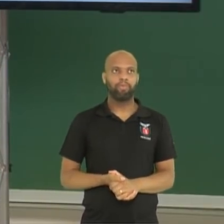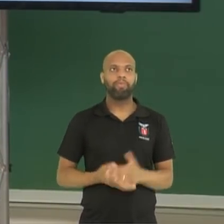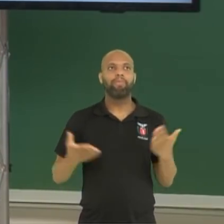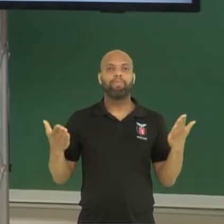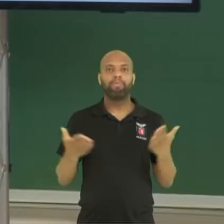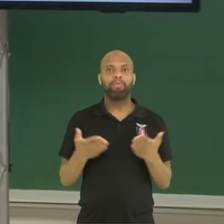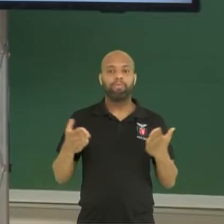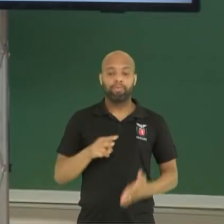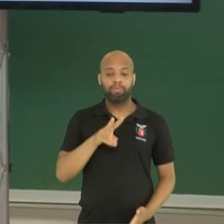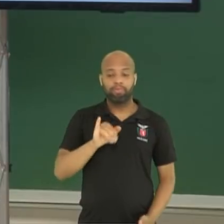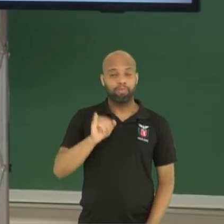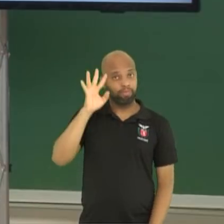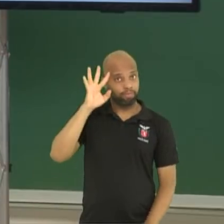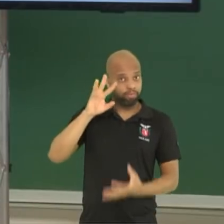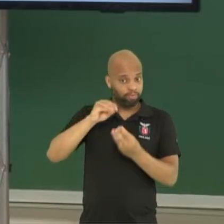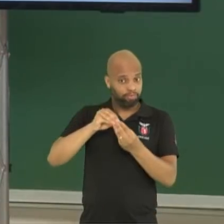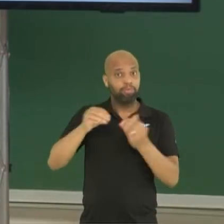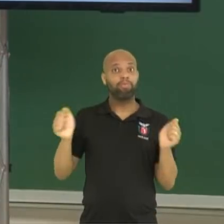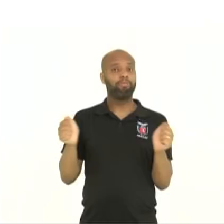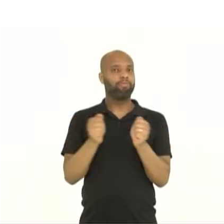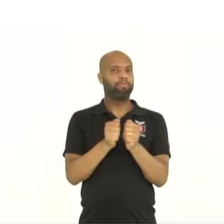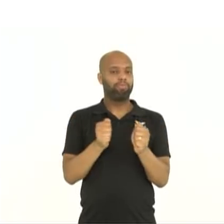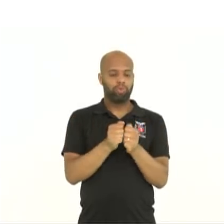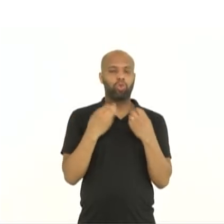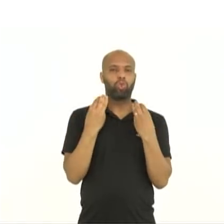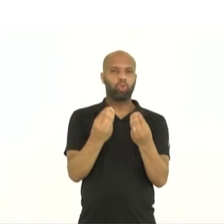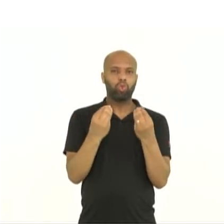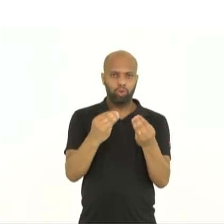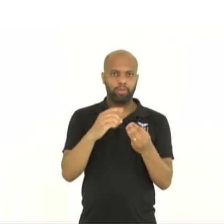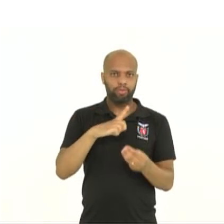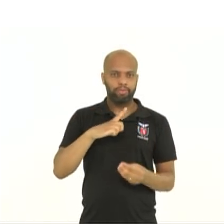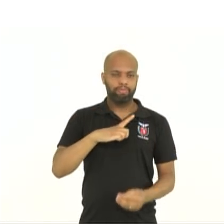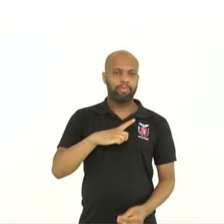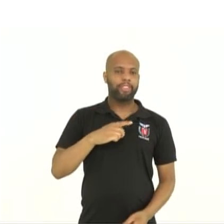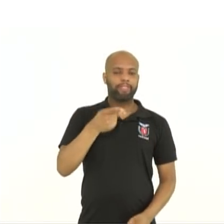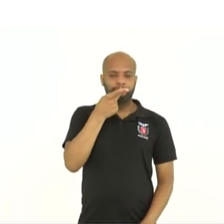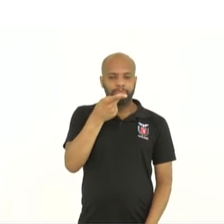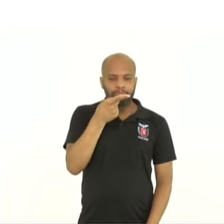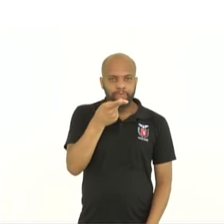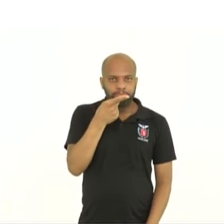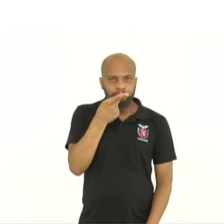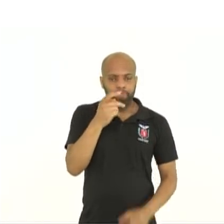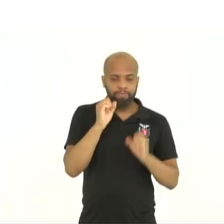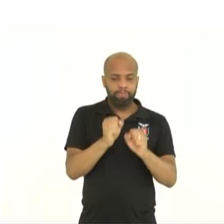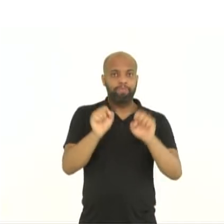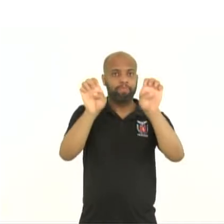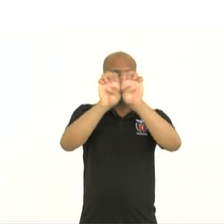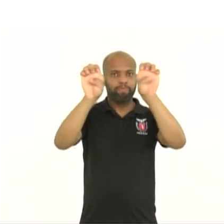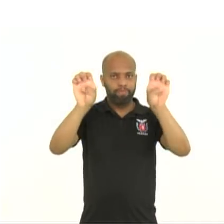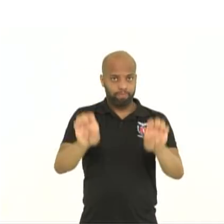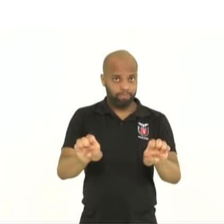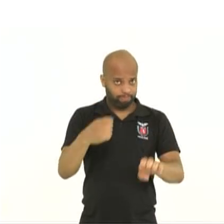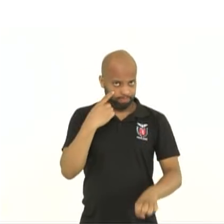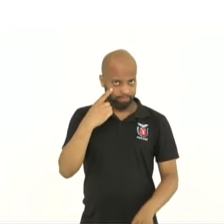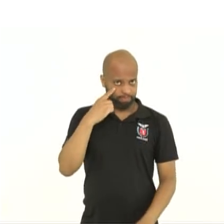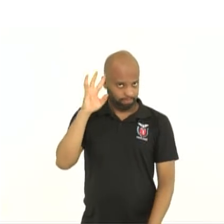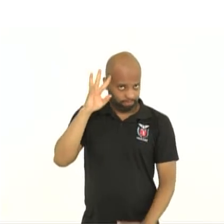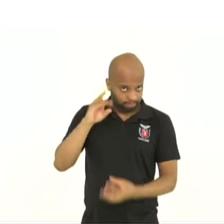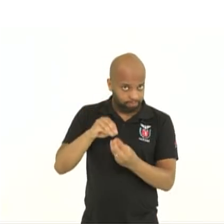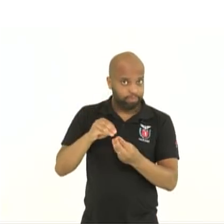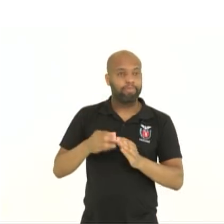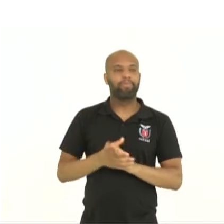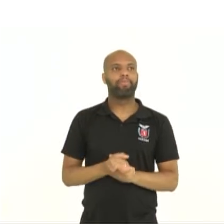Agora vamos entender juntos, tá? Como os discursos ou as falas podem ser estruturadas. Vamos compreender